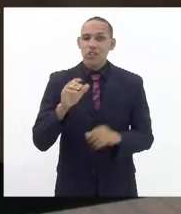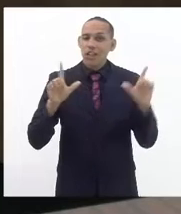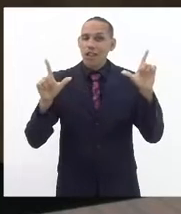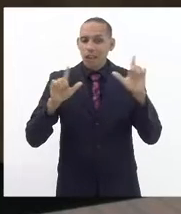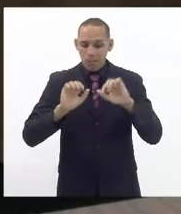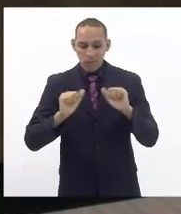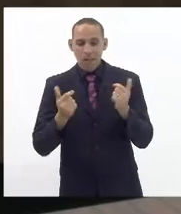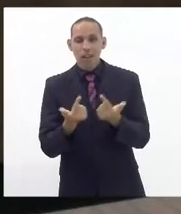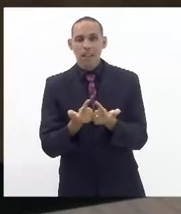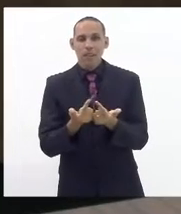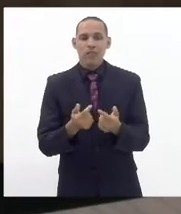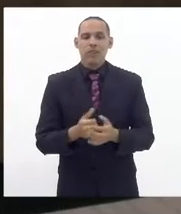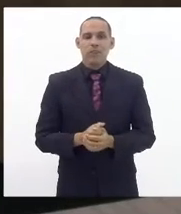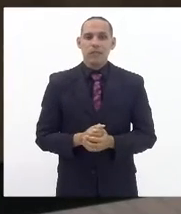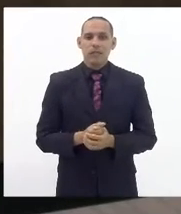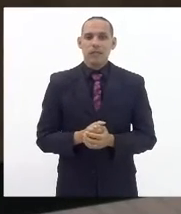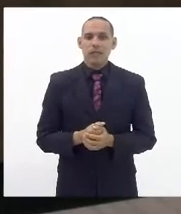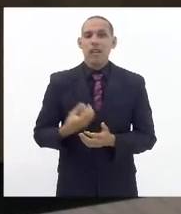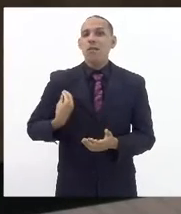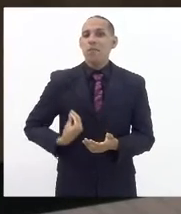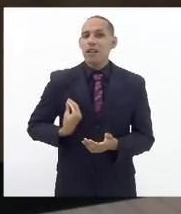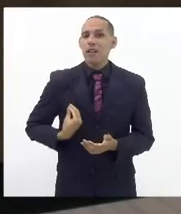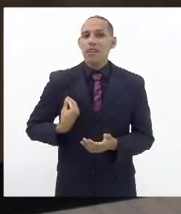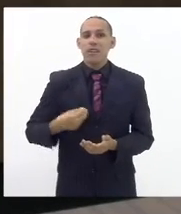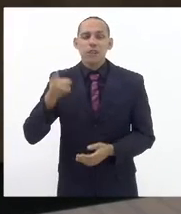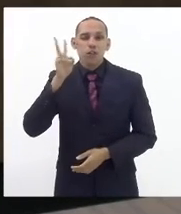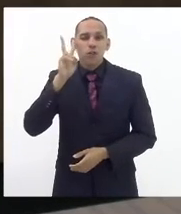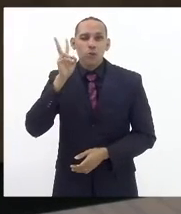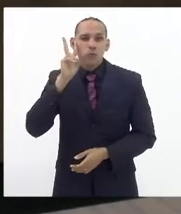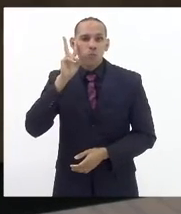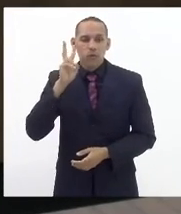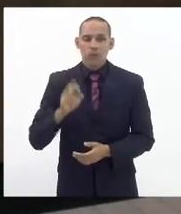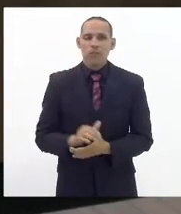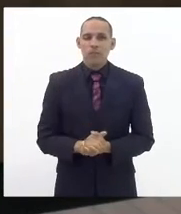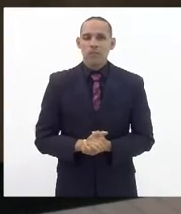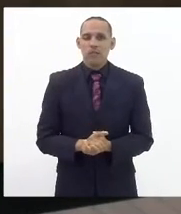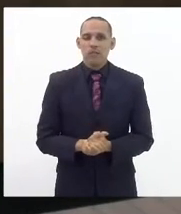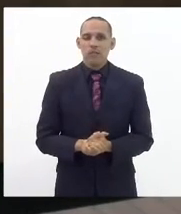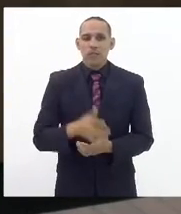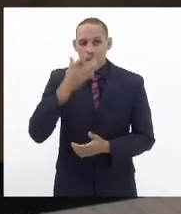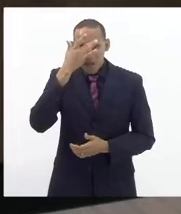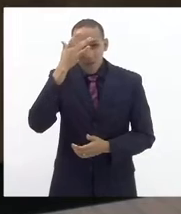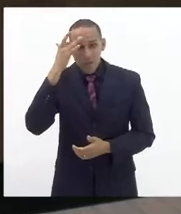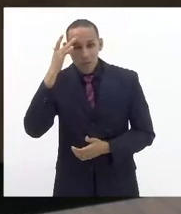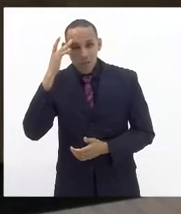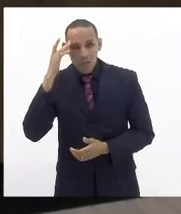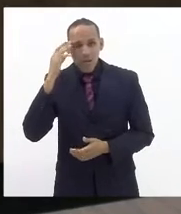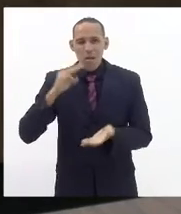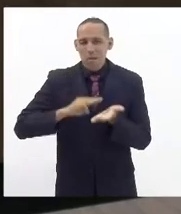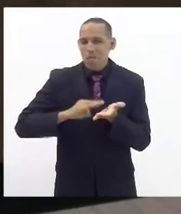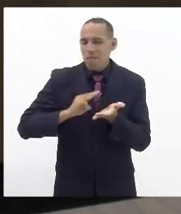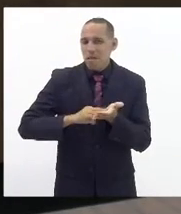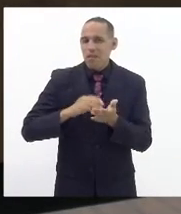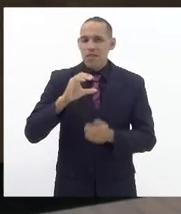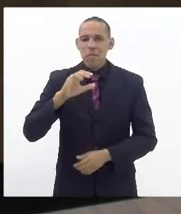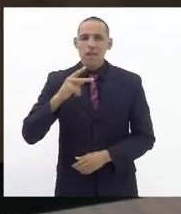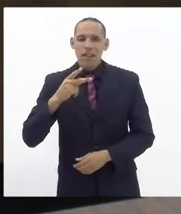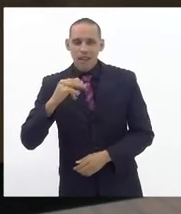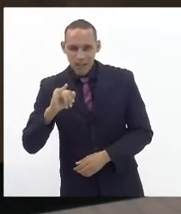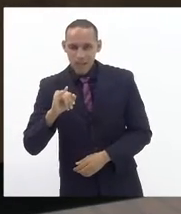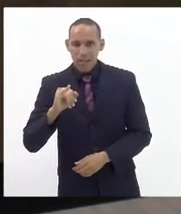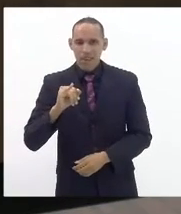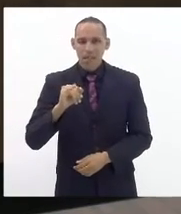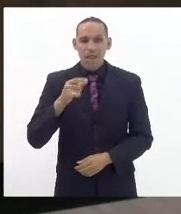Alerge que esteja presente na segunda-feira os membros da CPI que apura as irregularidades, as